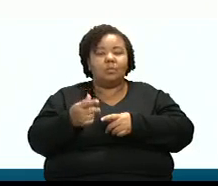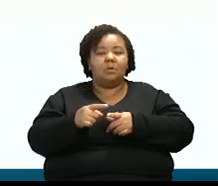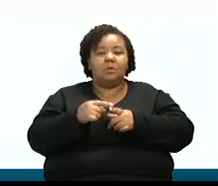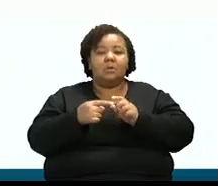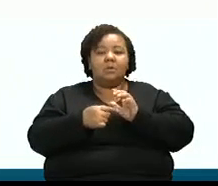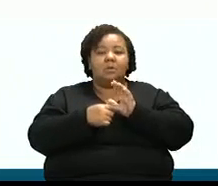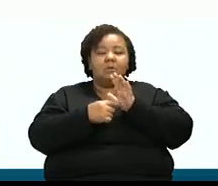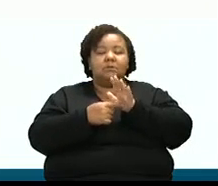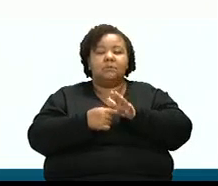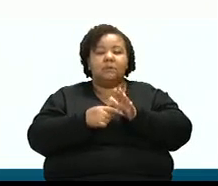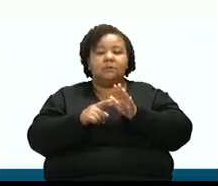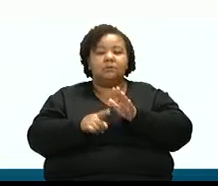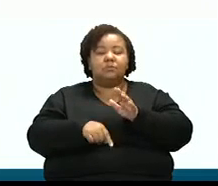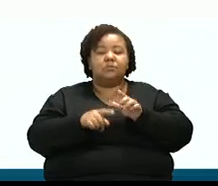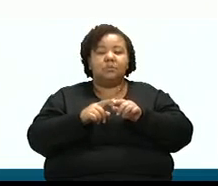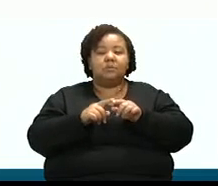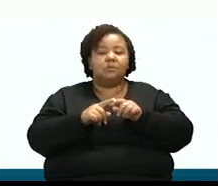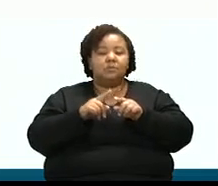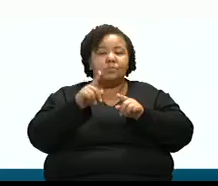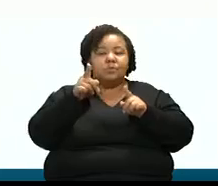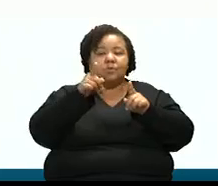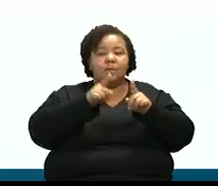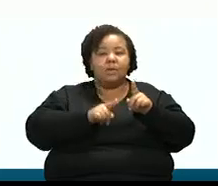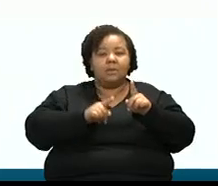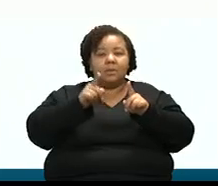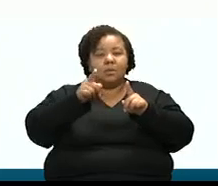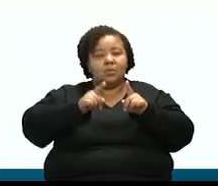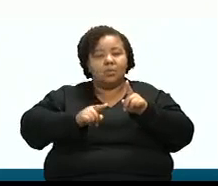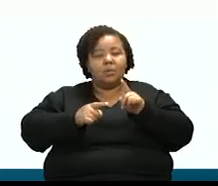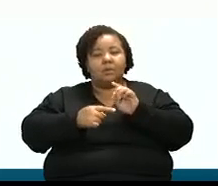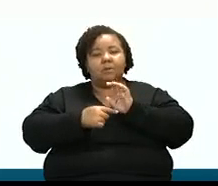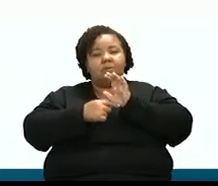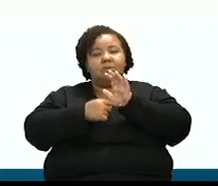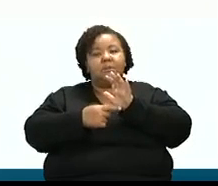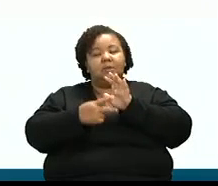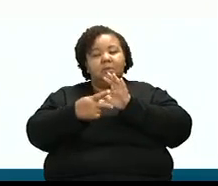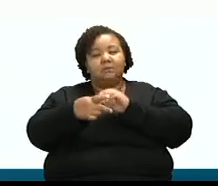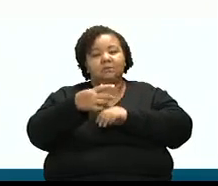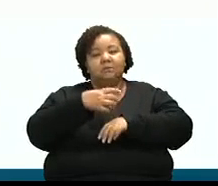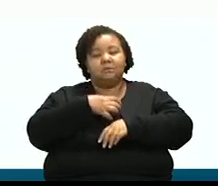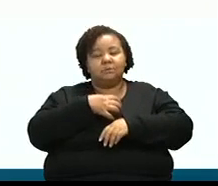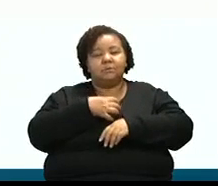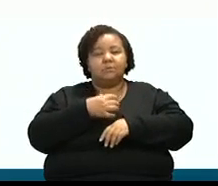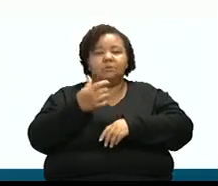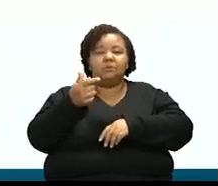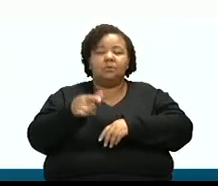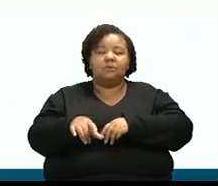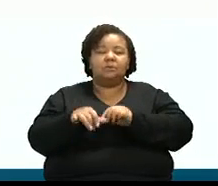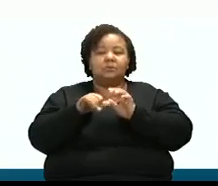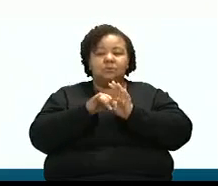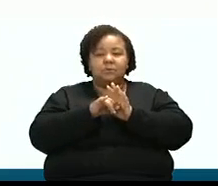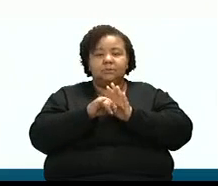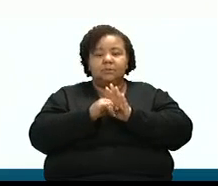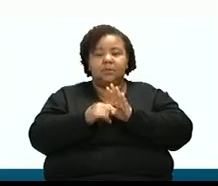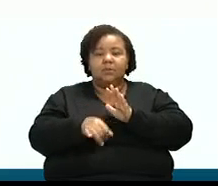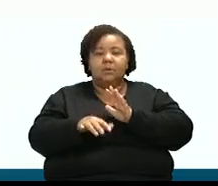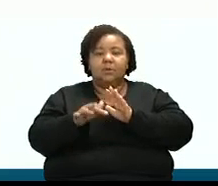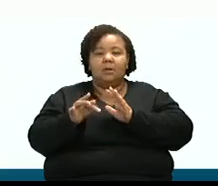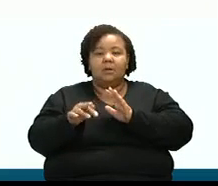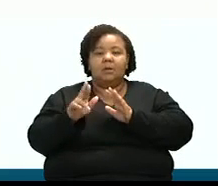de linha por uma integral dupla, desde que ela apresente esse formato desde que eu consiga identificar essas